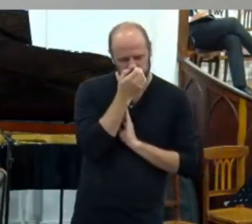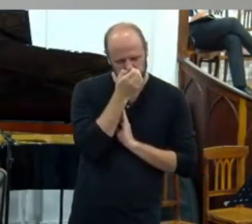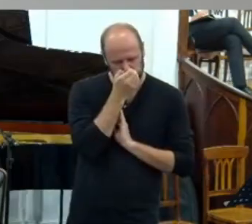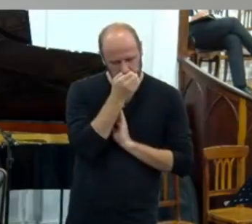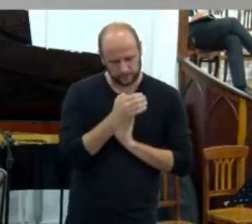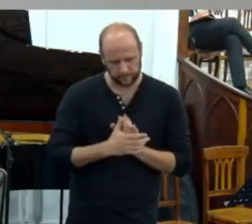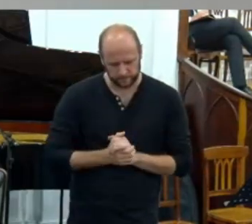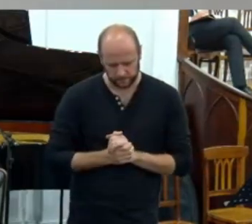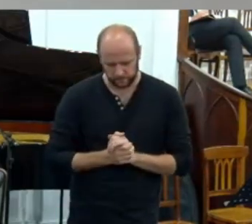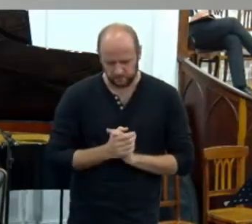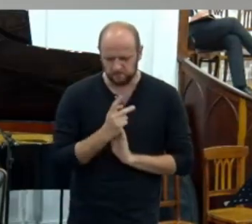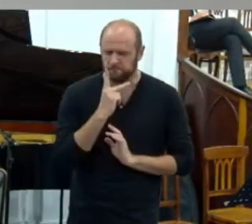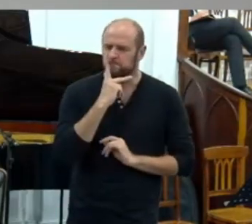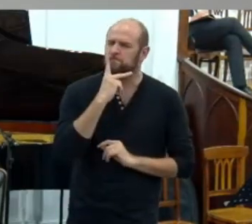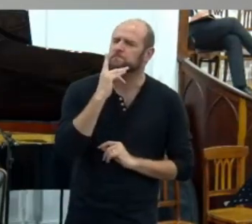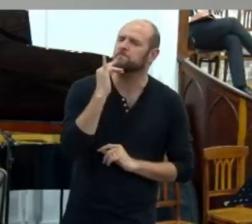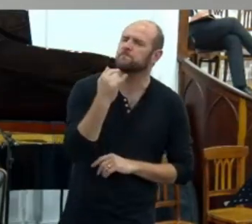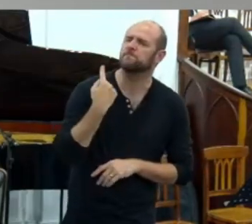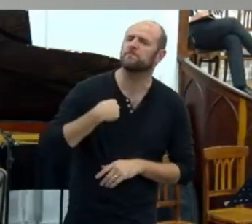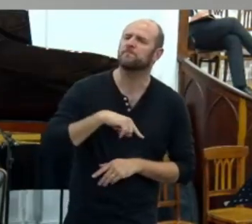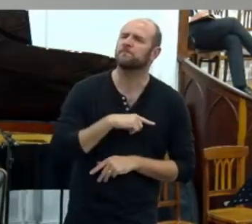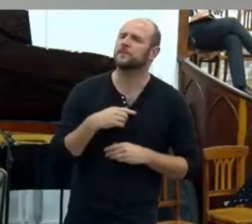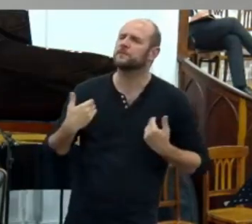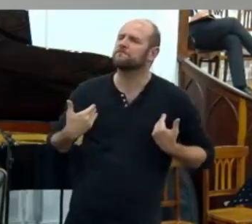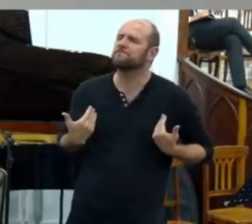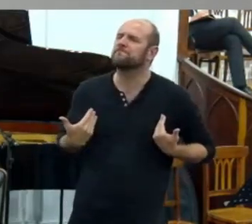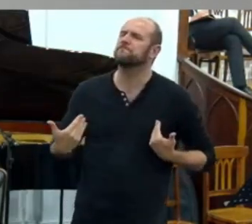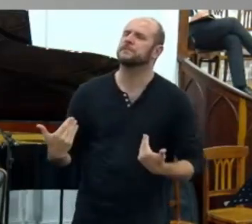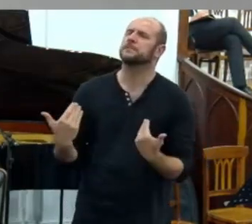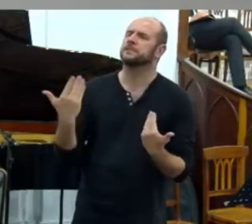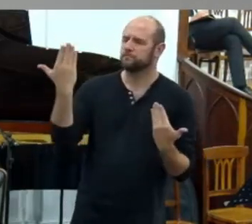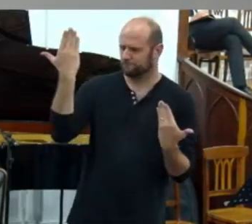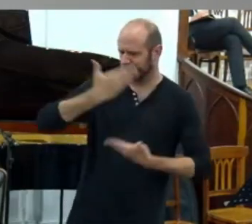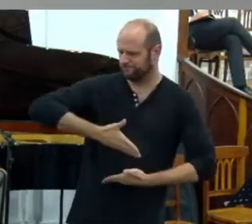instante. Pai amado, nós nos colocamos diante de Ti, Senhor.